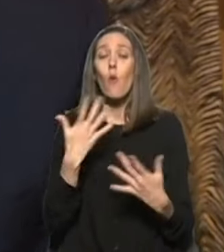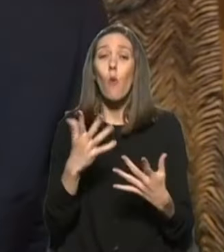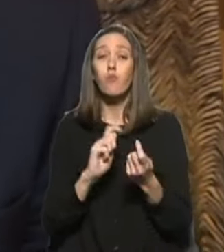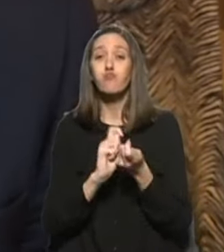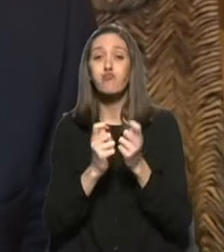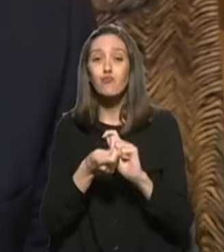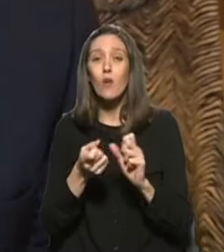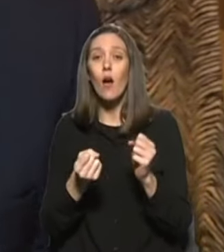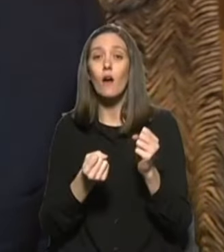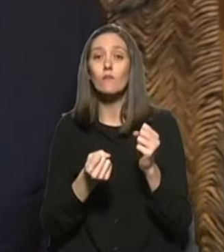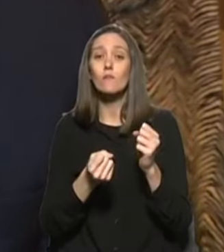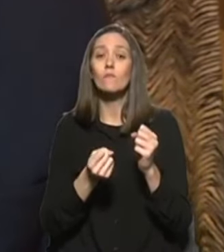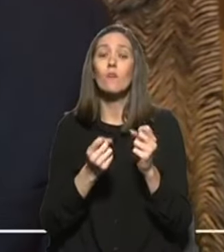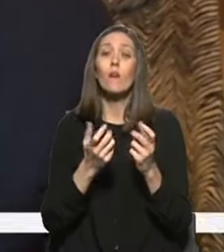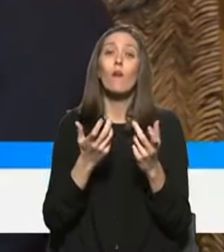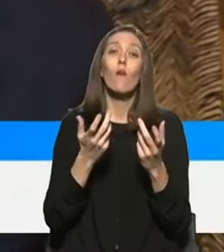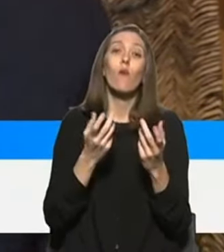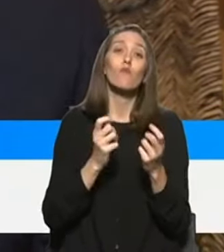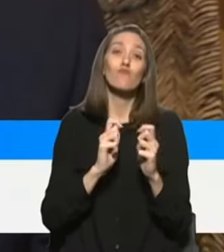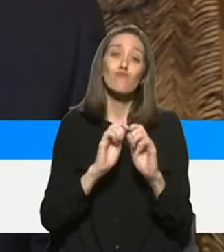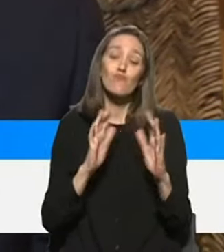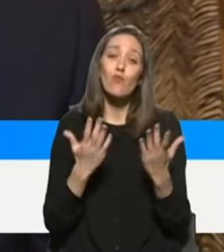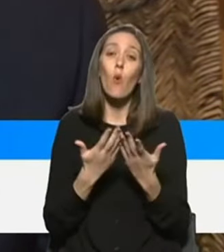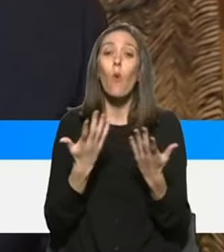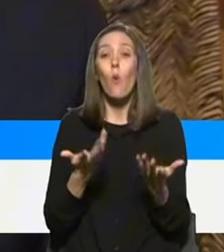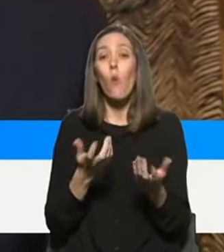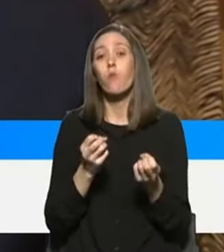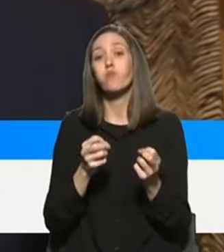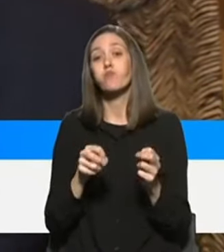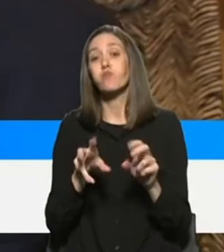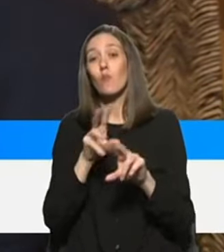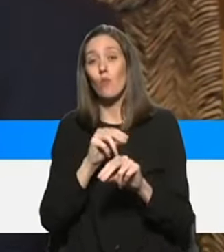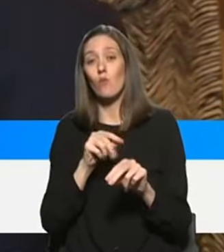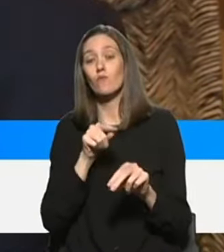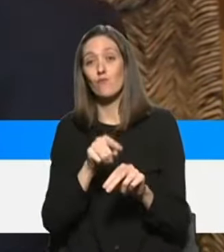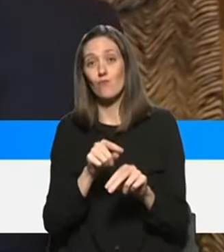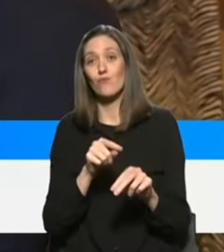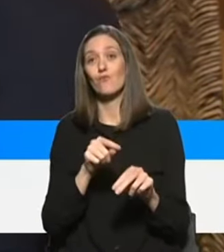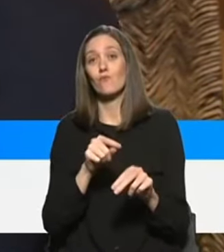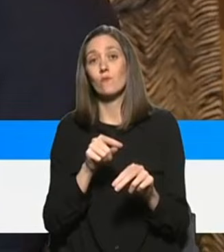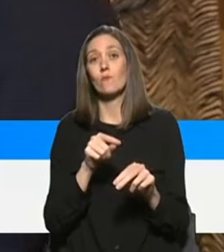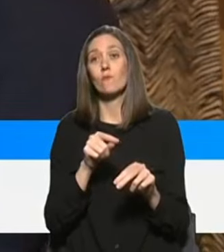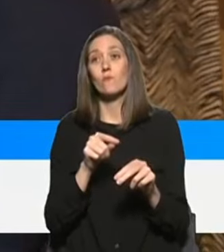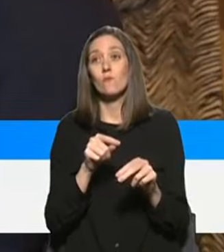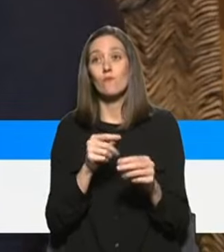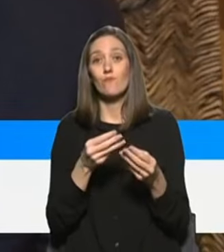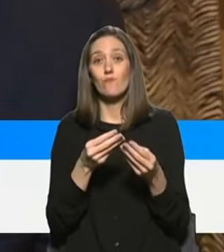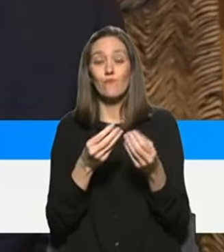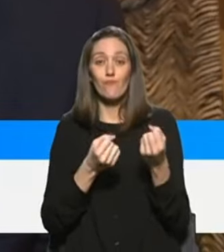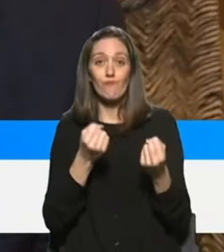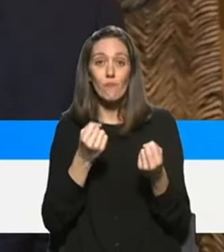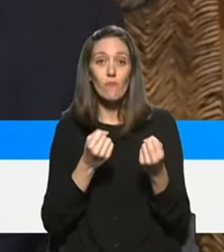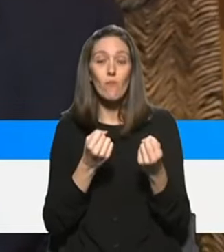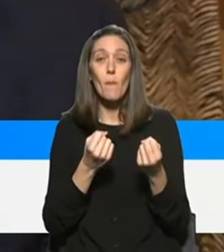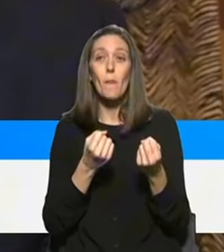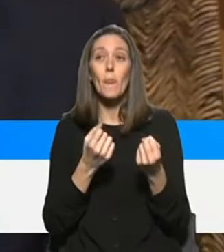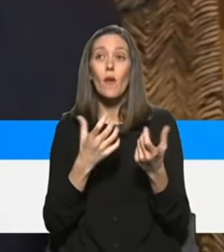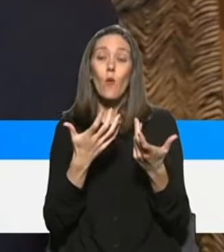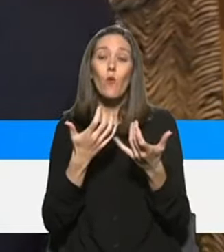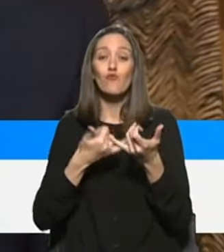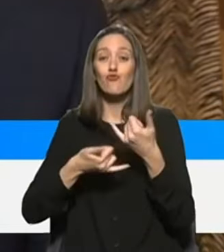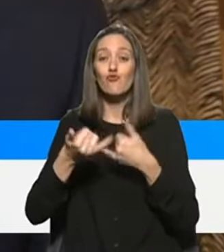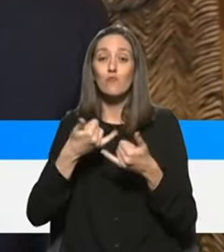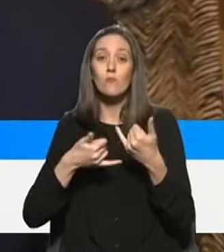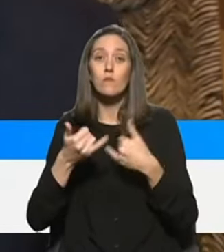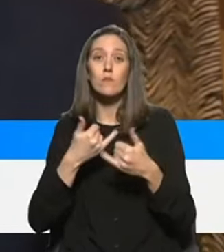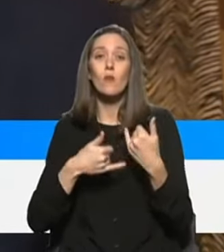ou pela atualização de frotas, ou até pelo aquilo que estamos a ver fazer em alguns ecossistemas, que é a substituição daquilo que